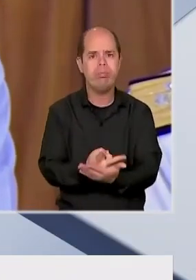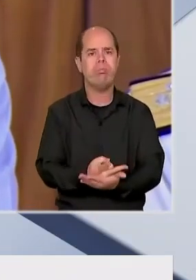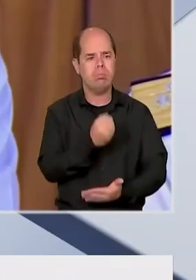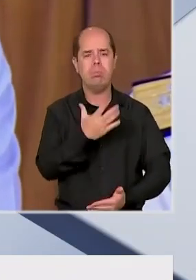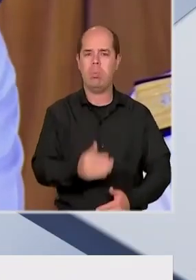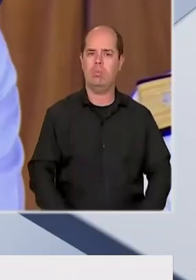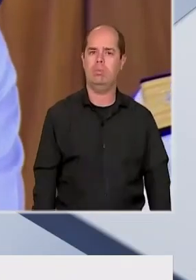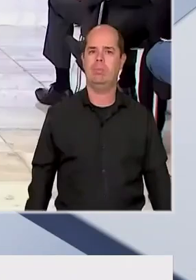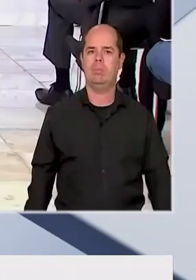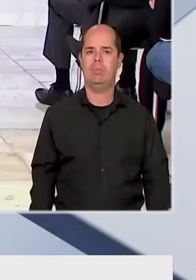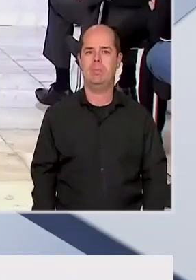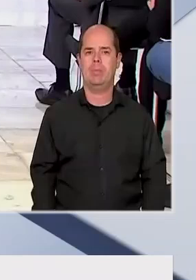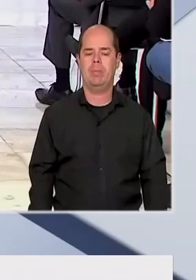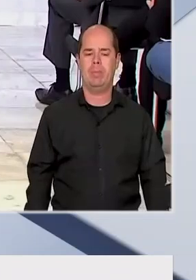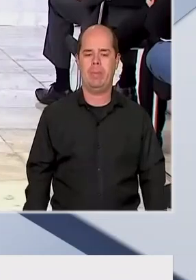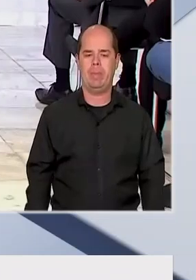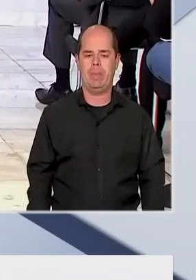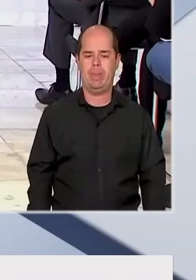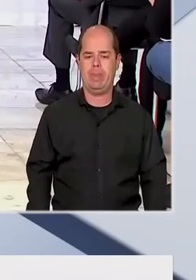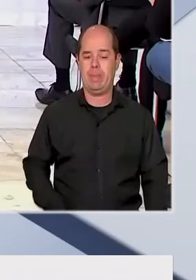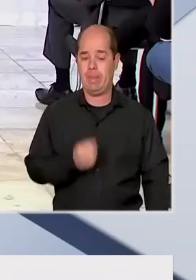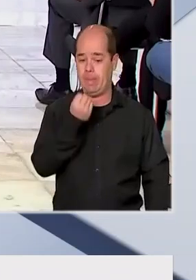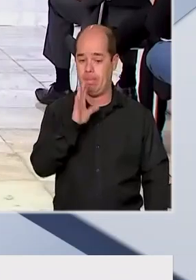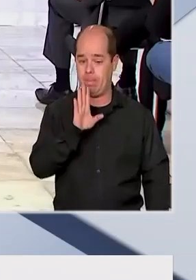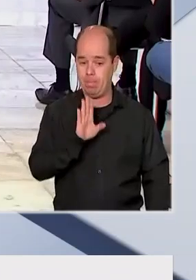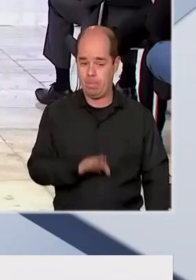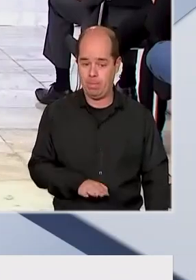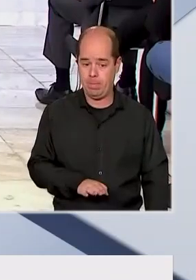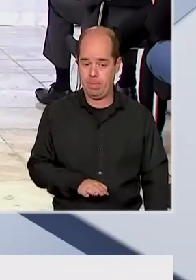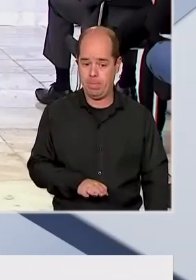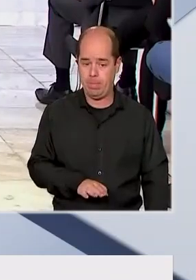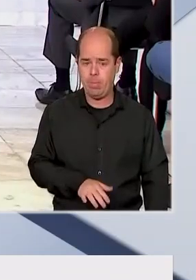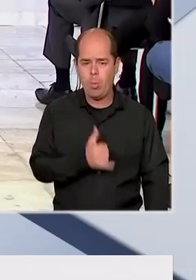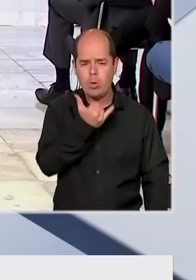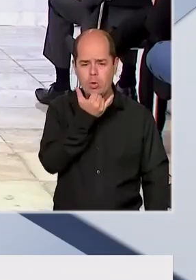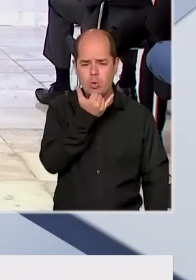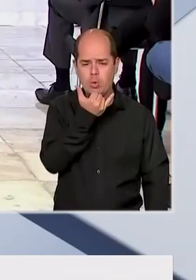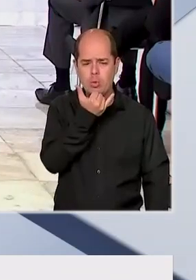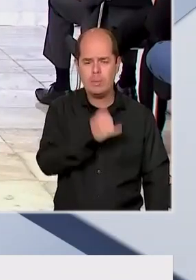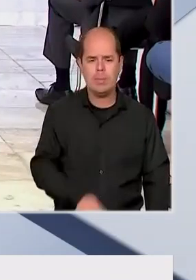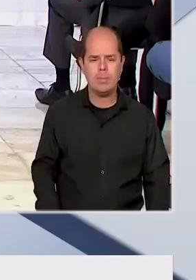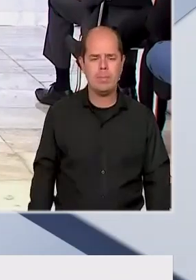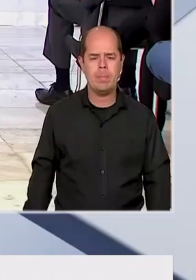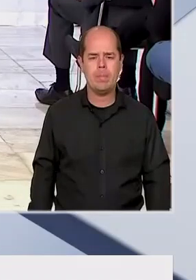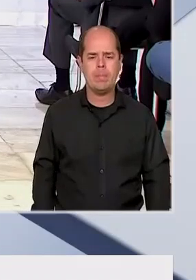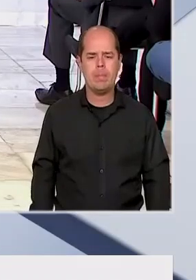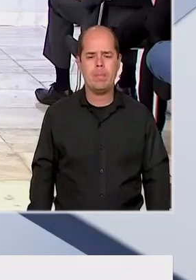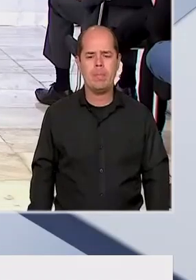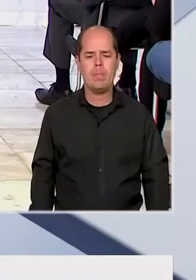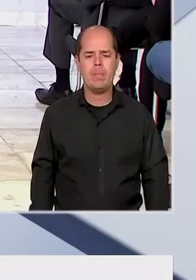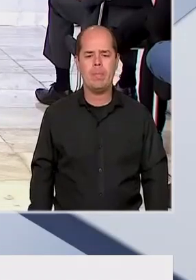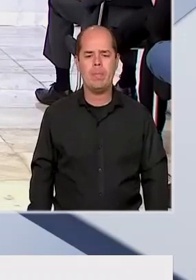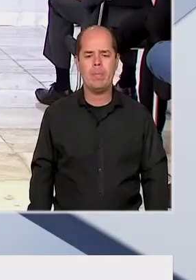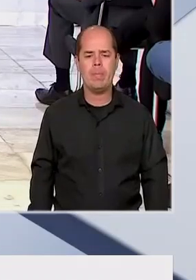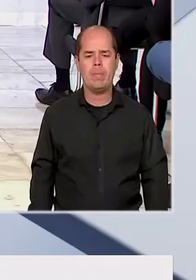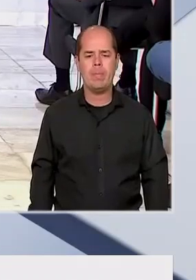Fundamental Agora não adianta melhorar só o processo só a câmara para investigar se tem eh